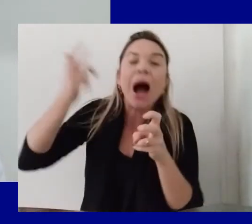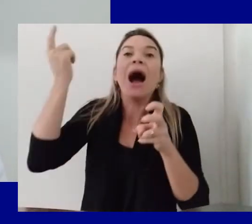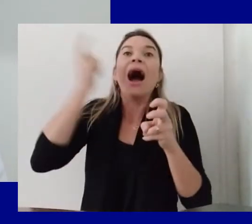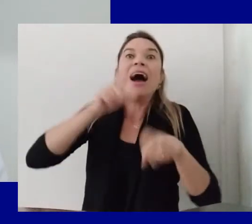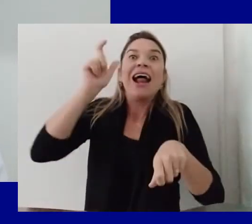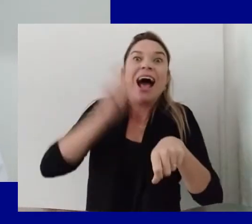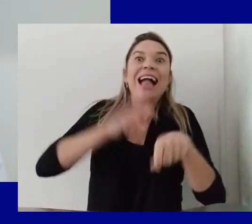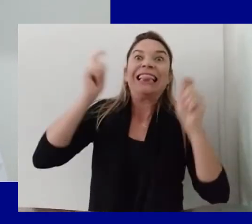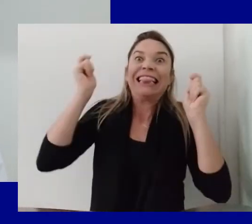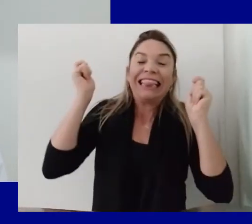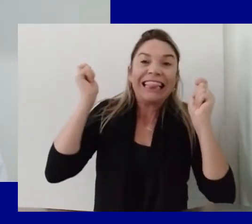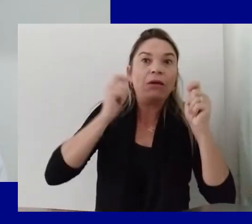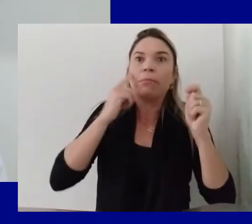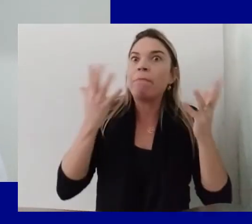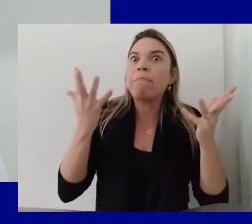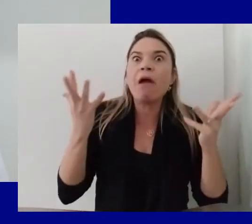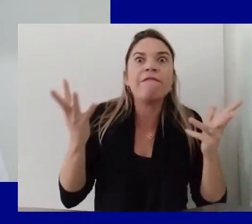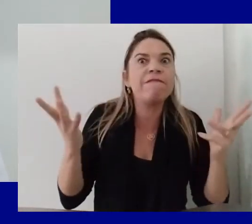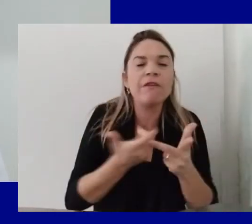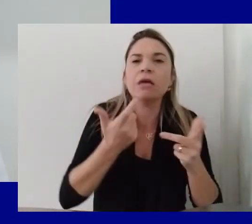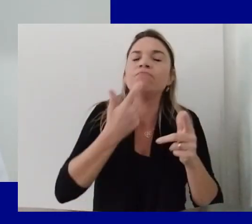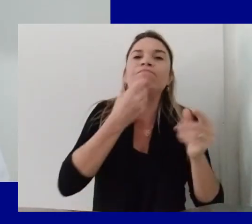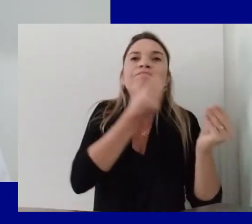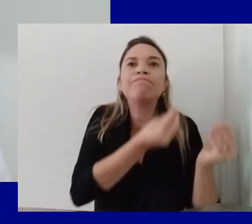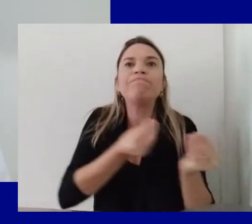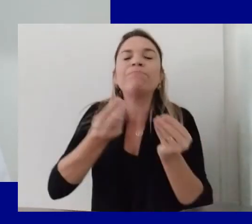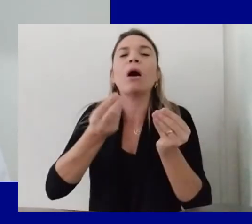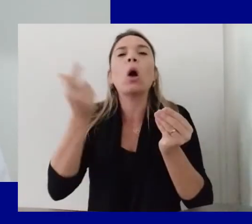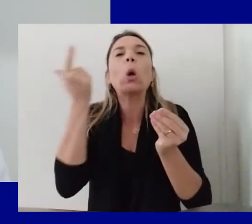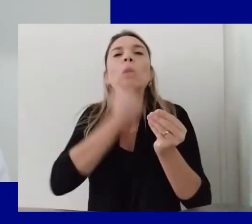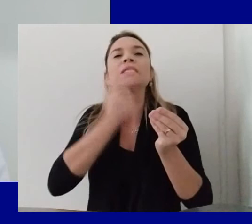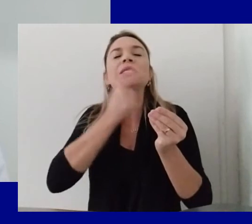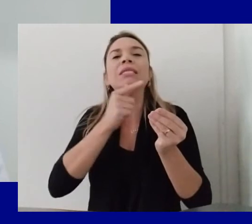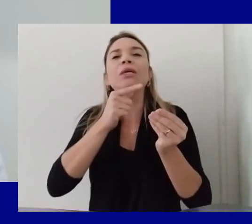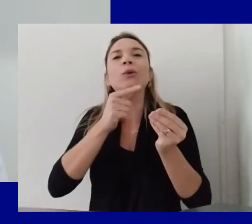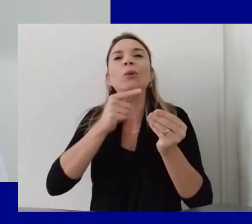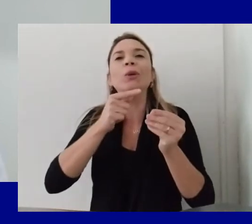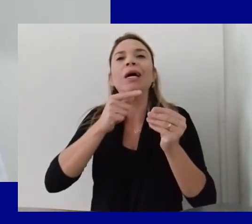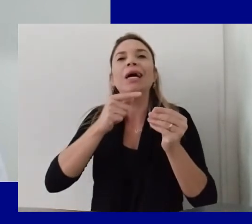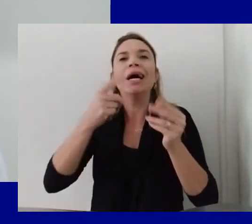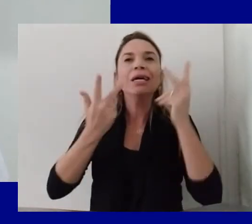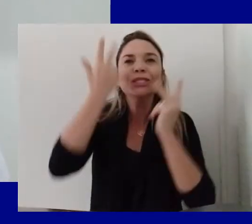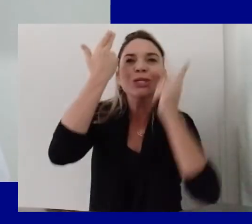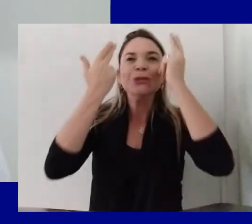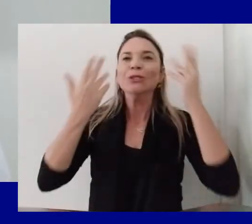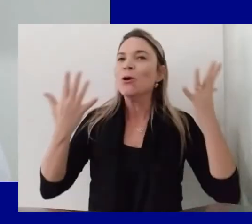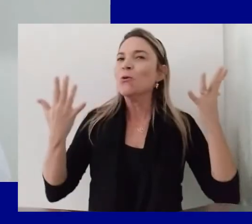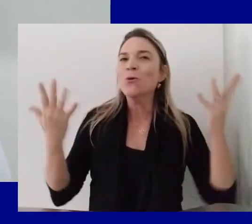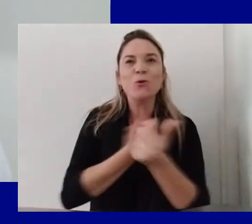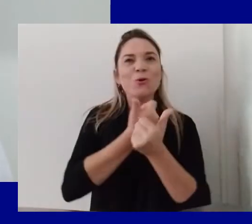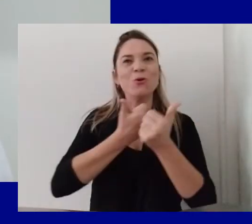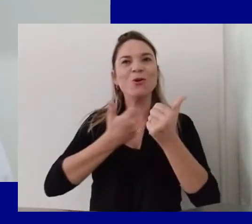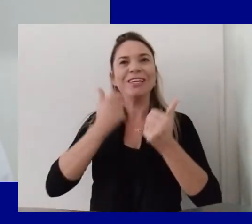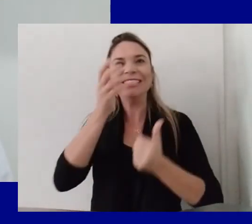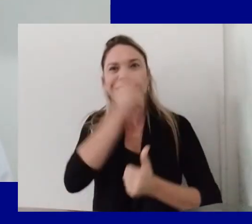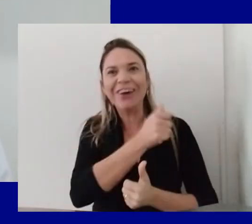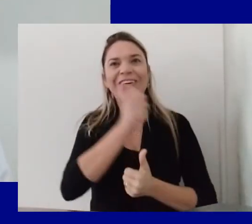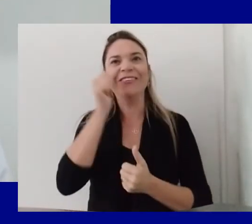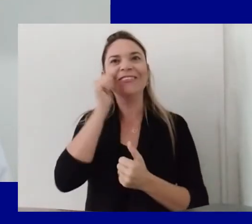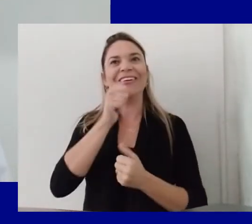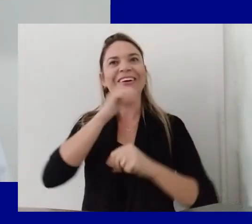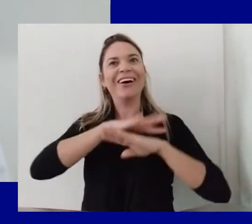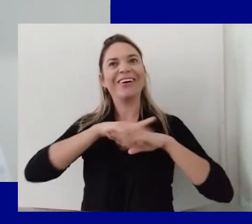curada. Eu guardo esta experiência como uma experiência de resposta à